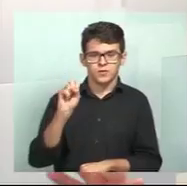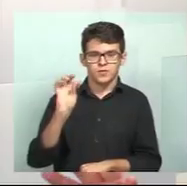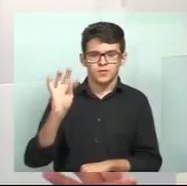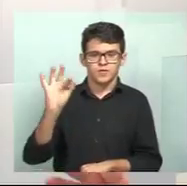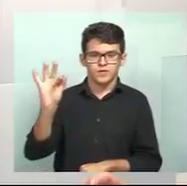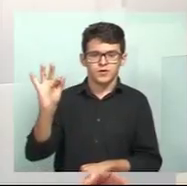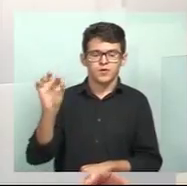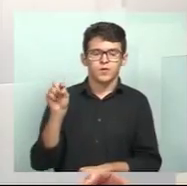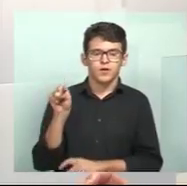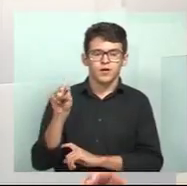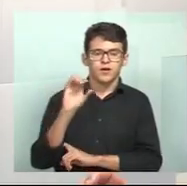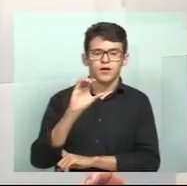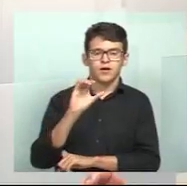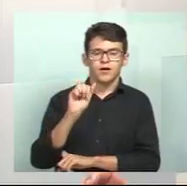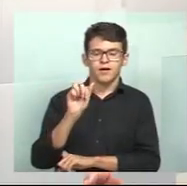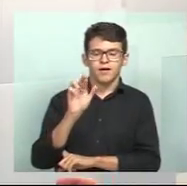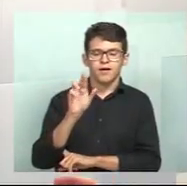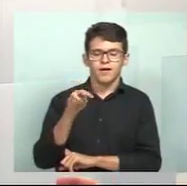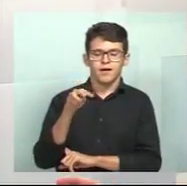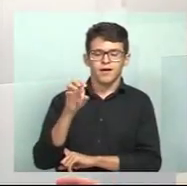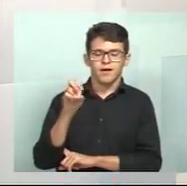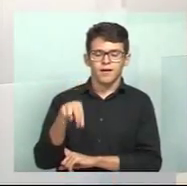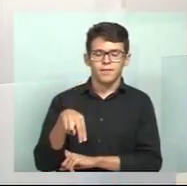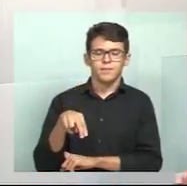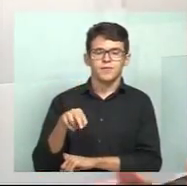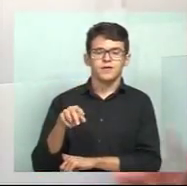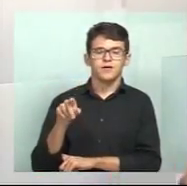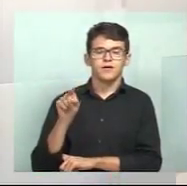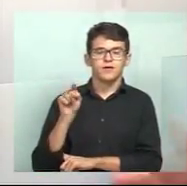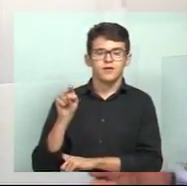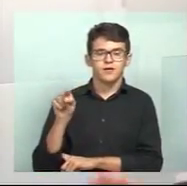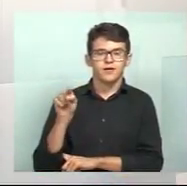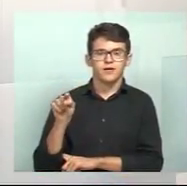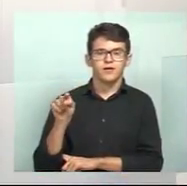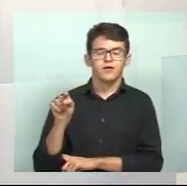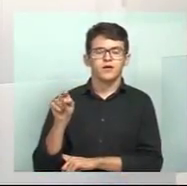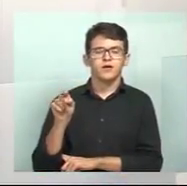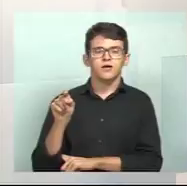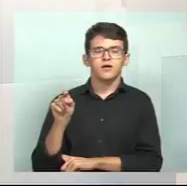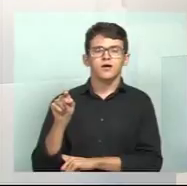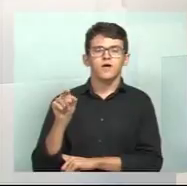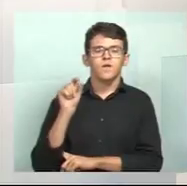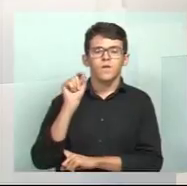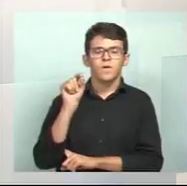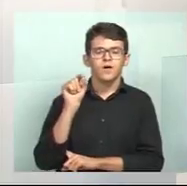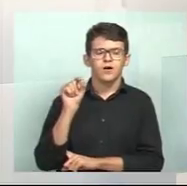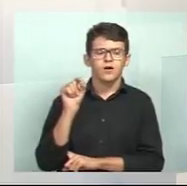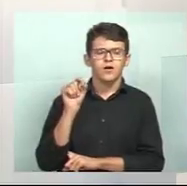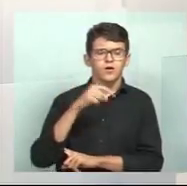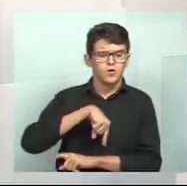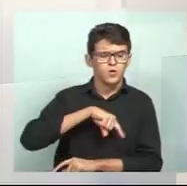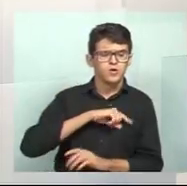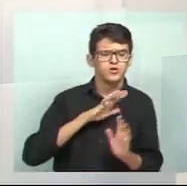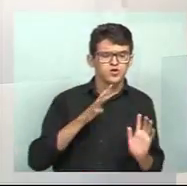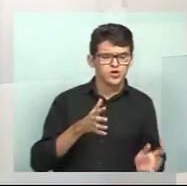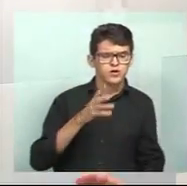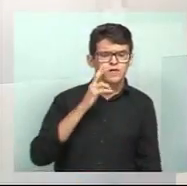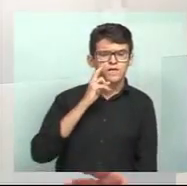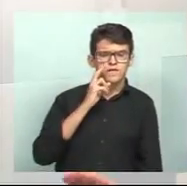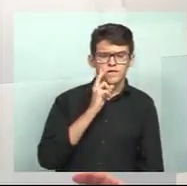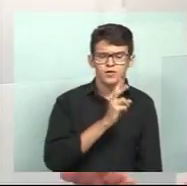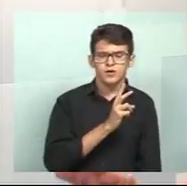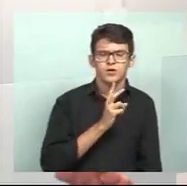certa serenidade. Eu acho que depois de que nós assistimos nesse processo de julgamento do Lula, onde uma